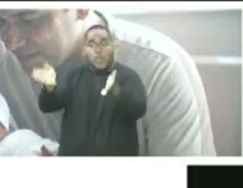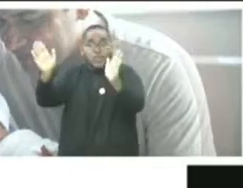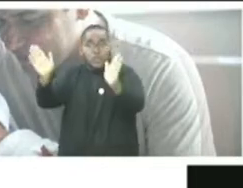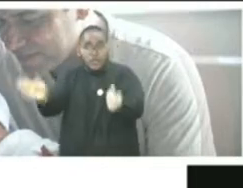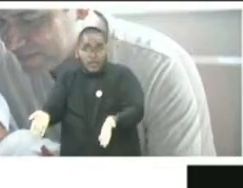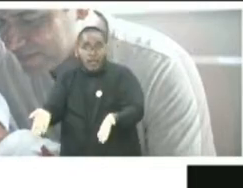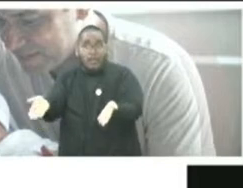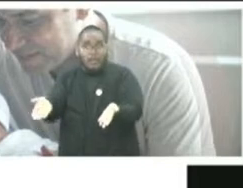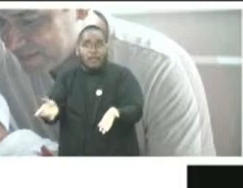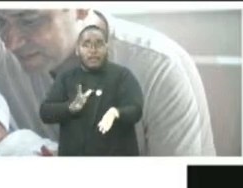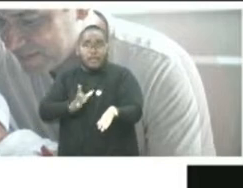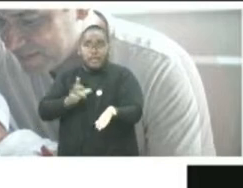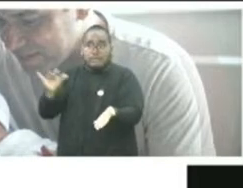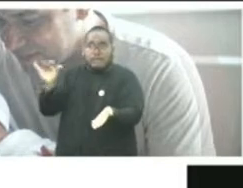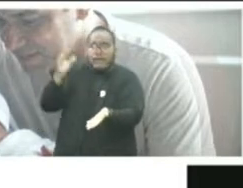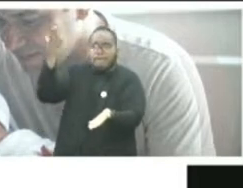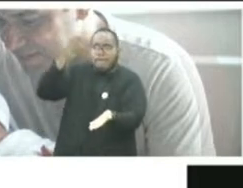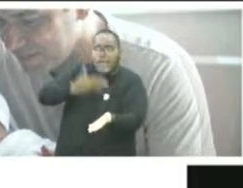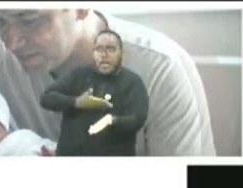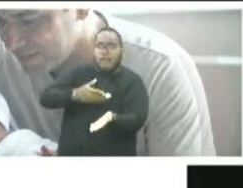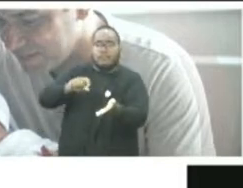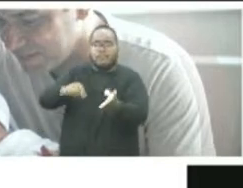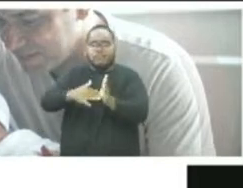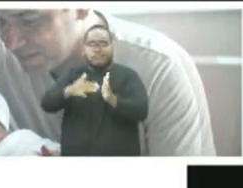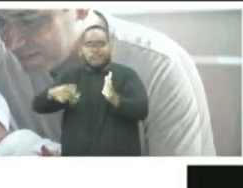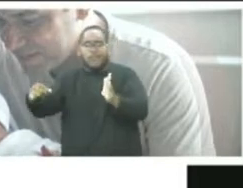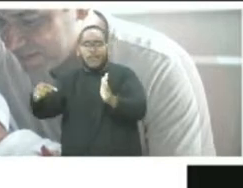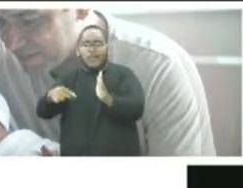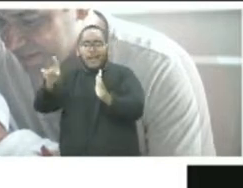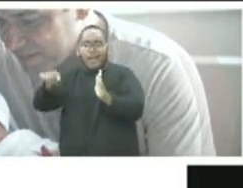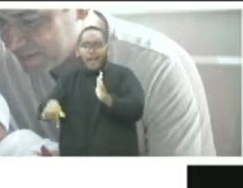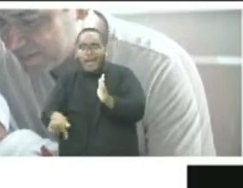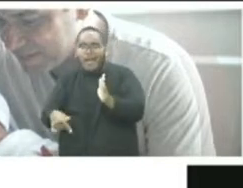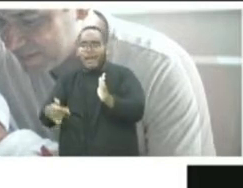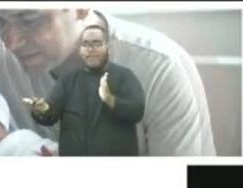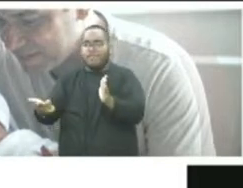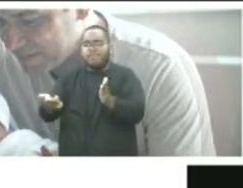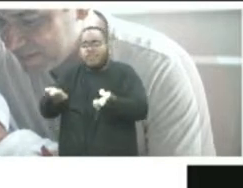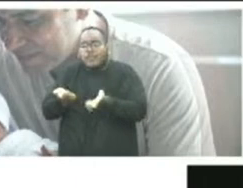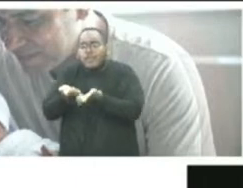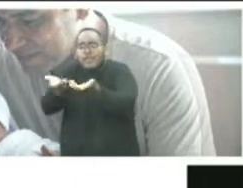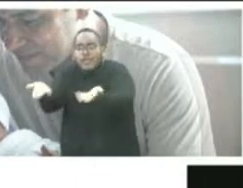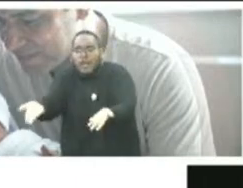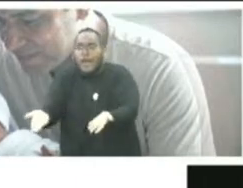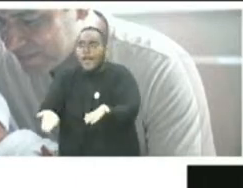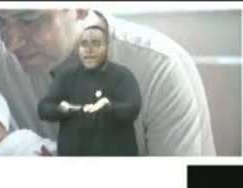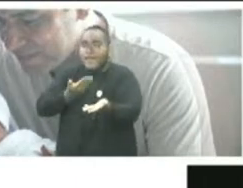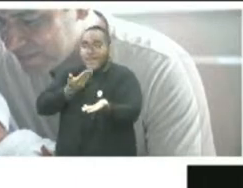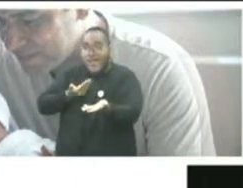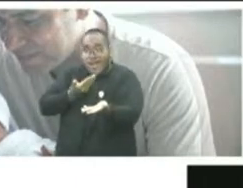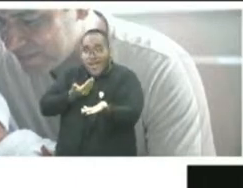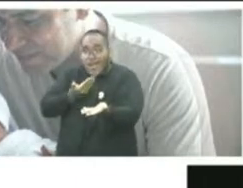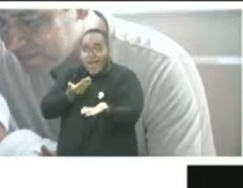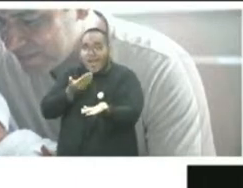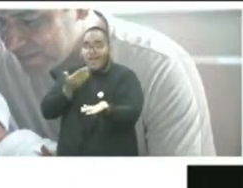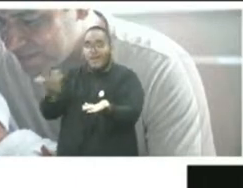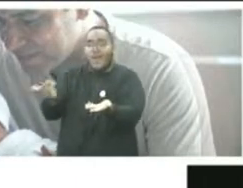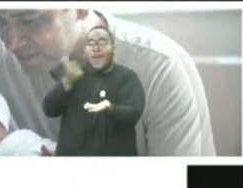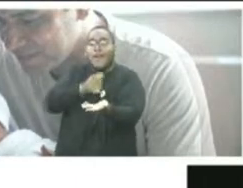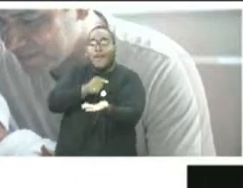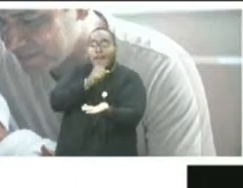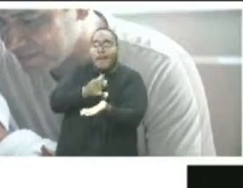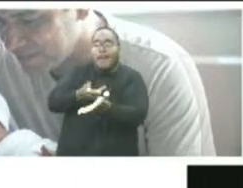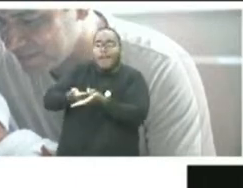o método canguru favorece a dia de mãe-bebê a